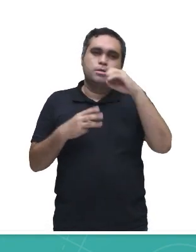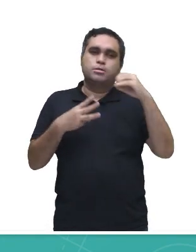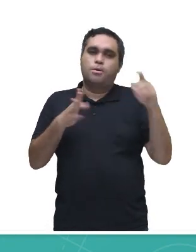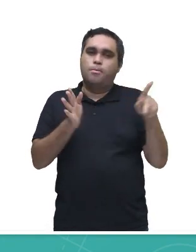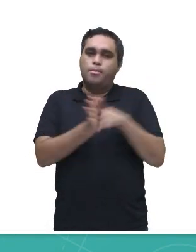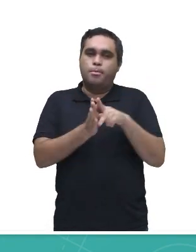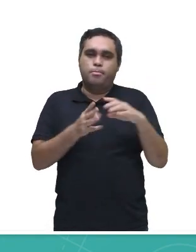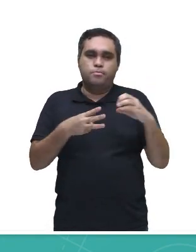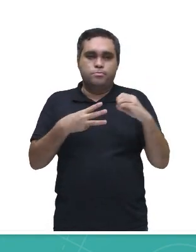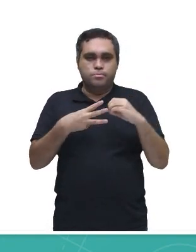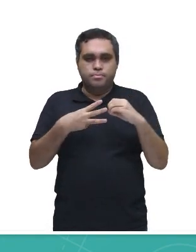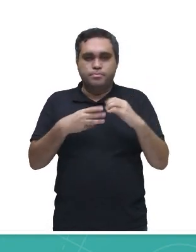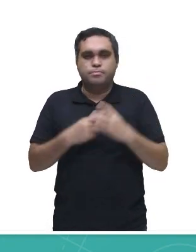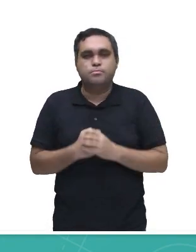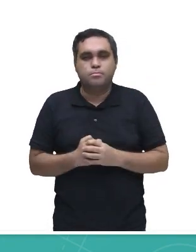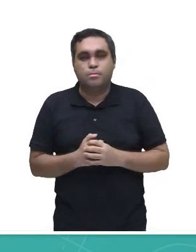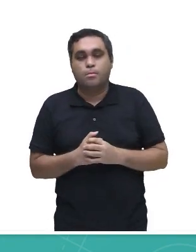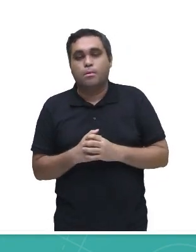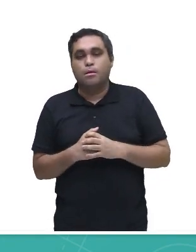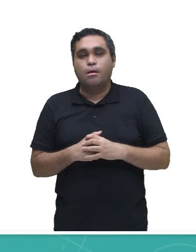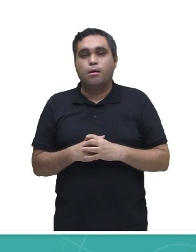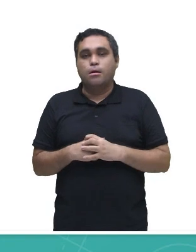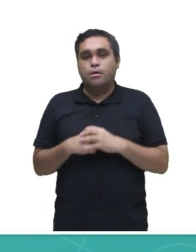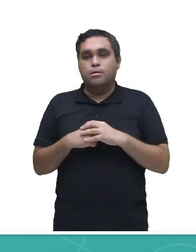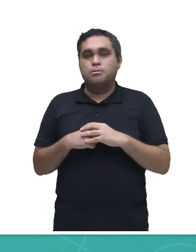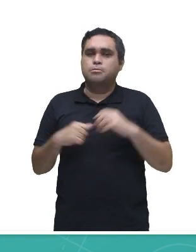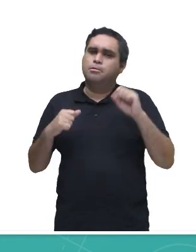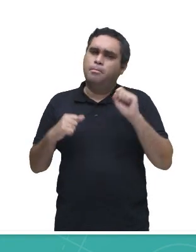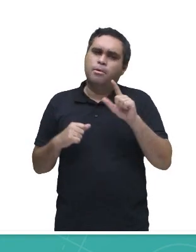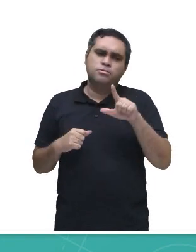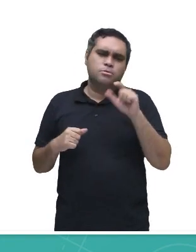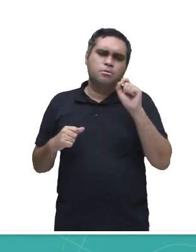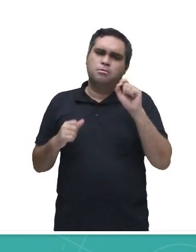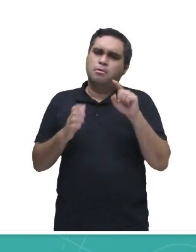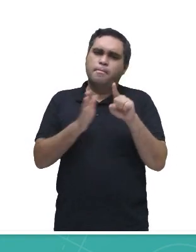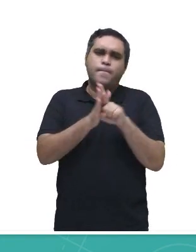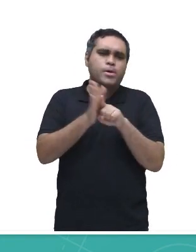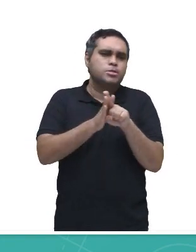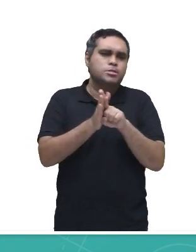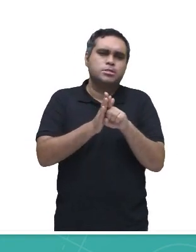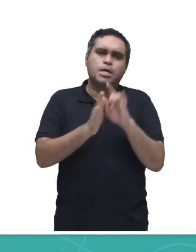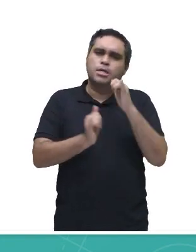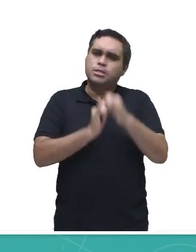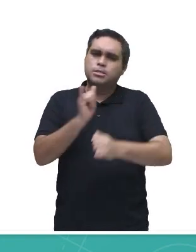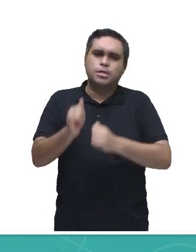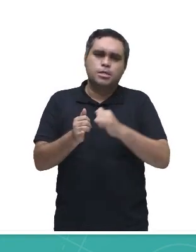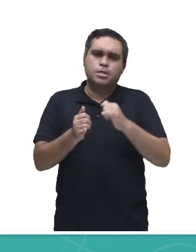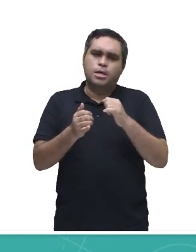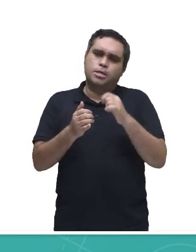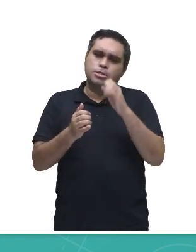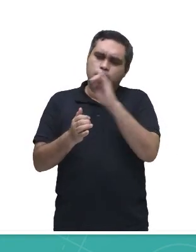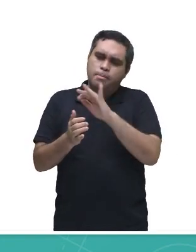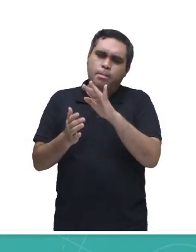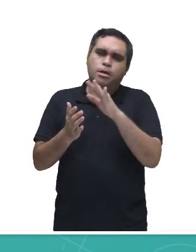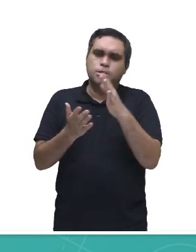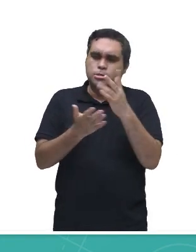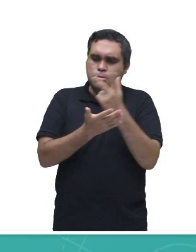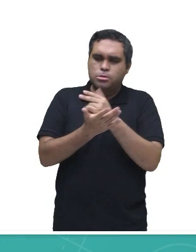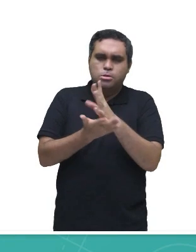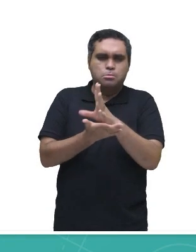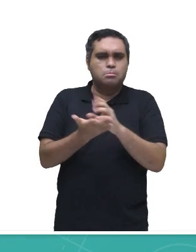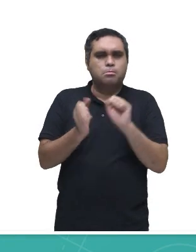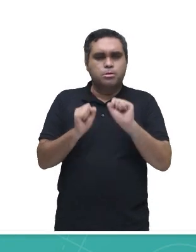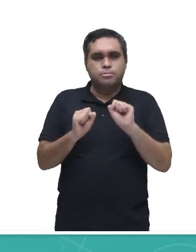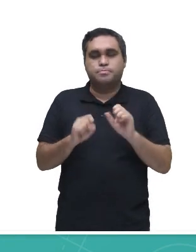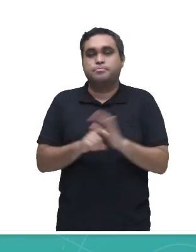Então, você pode escolher uma que nós mostramos aí ou pesquisar e desenhar e colocar a sua função. Na questão